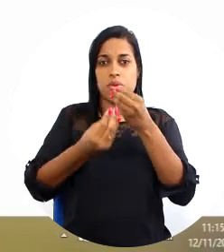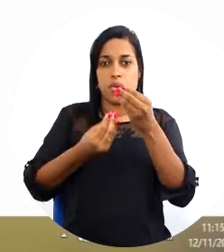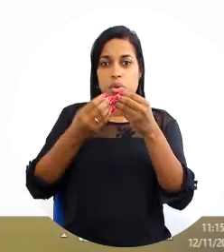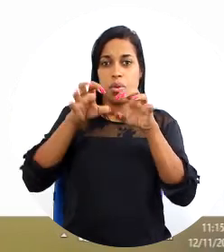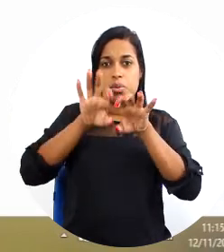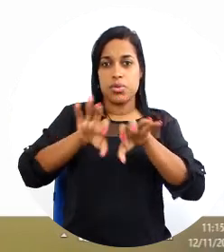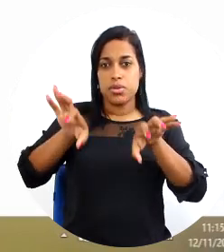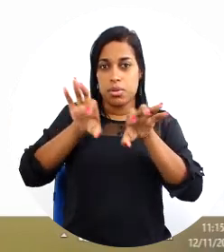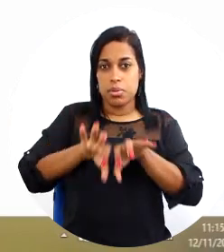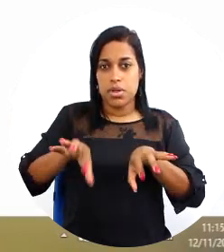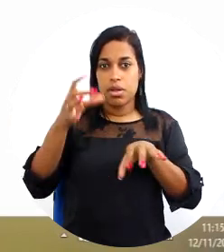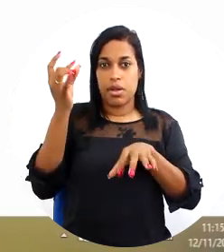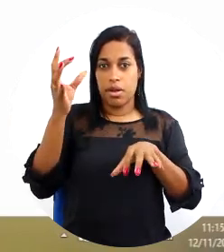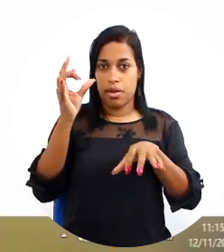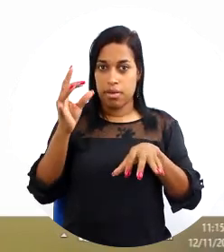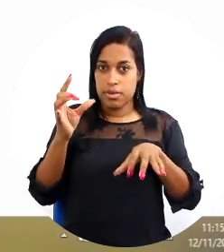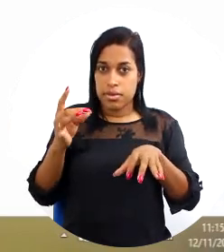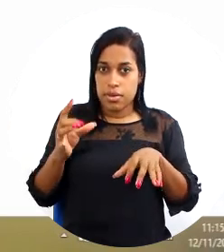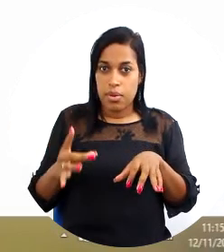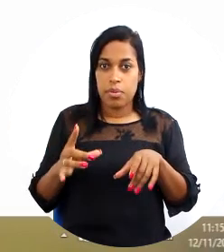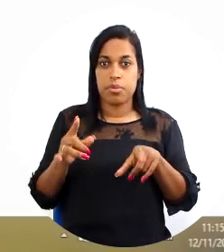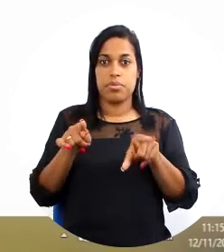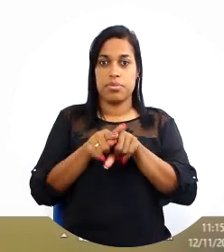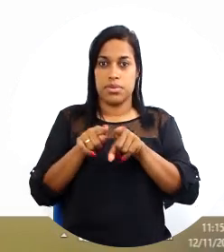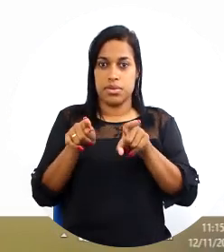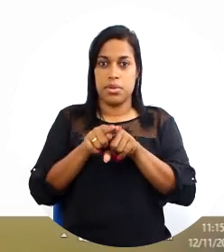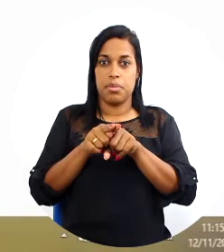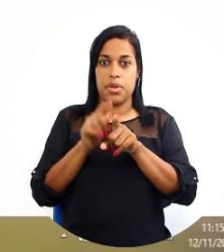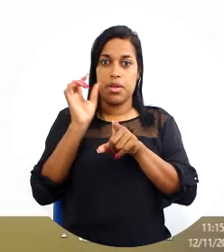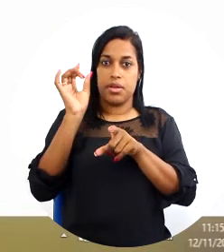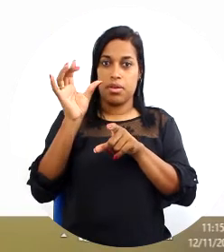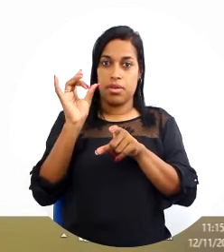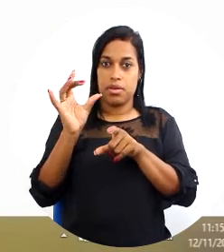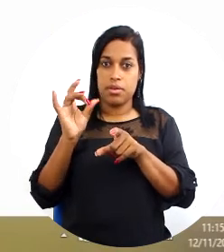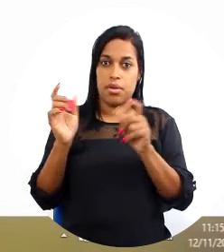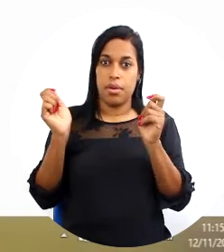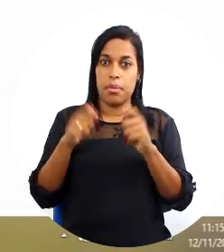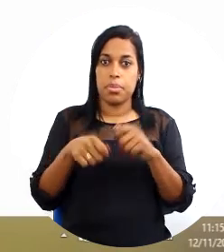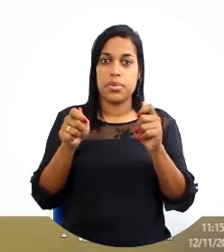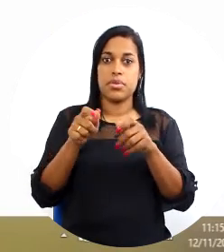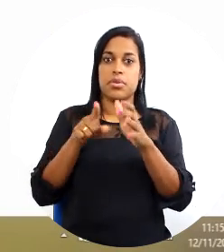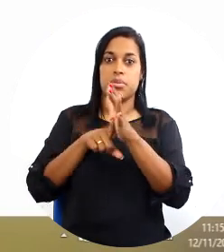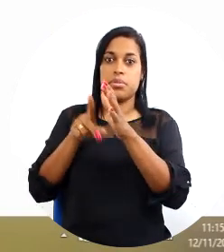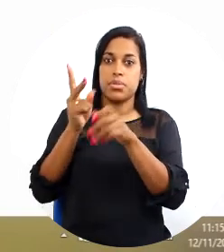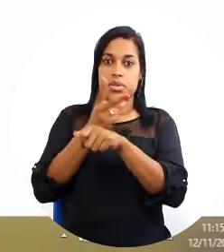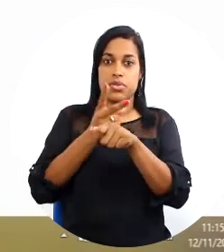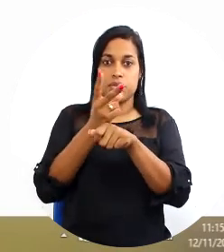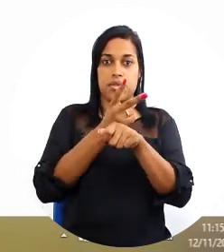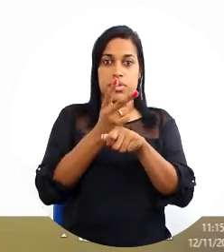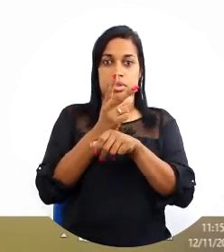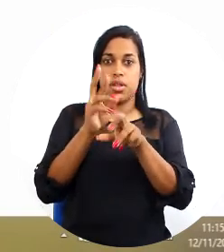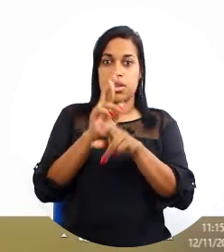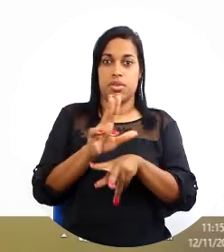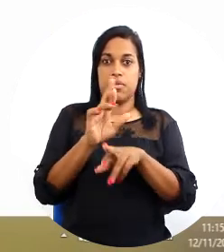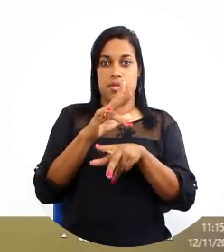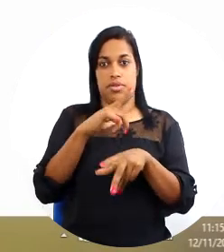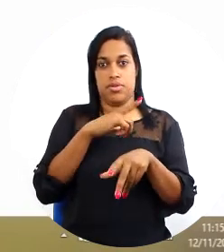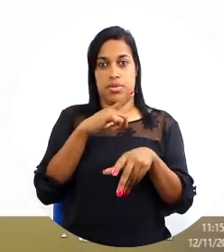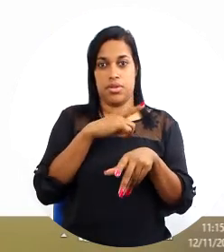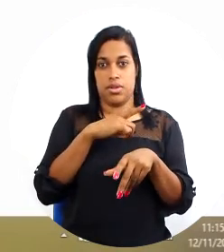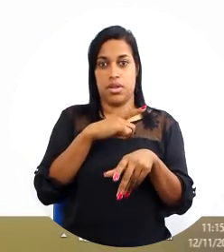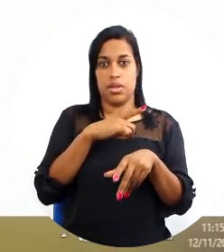separado um dos sentidos para cada um dos terminais dos possíveis busca diferentes que existem vão implicar